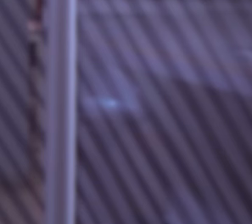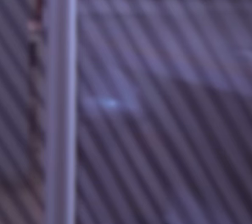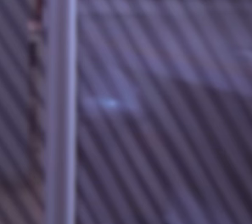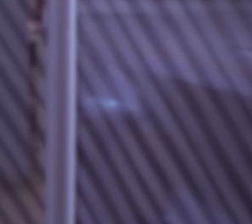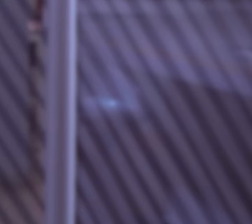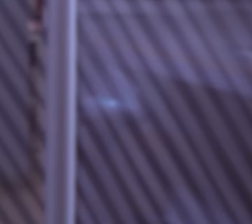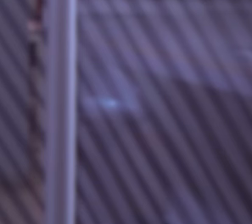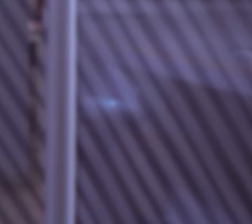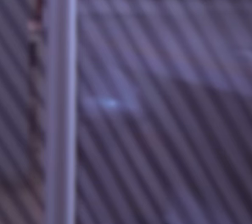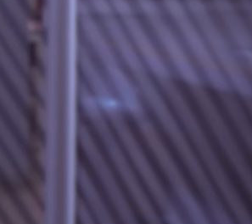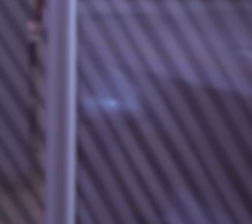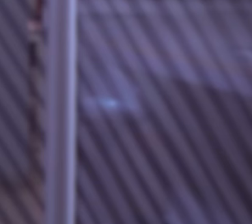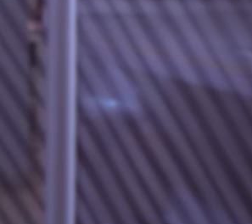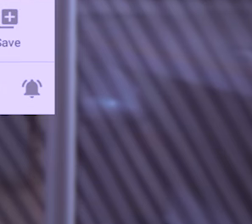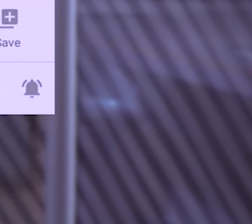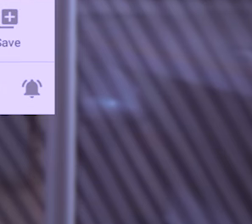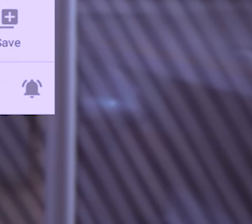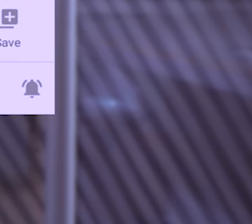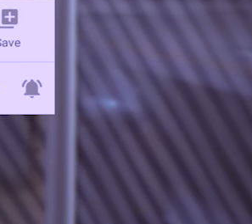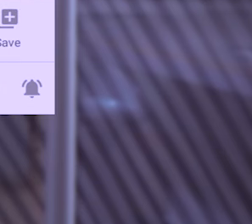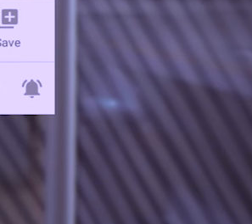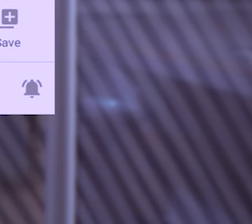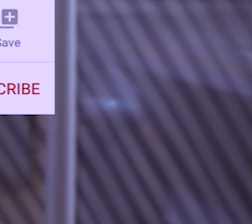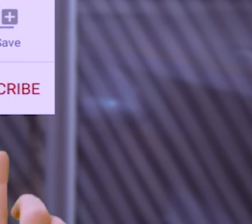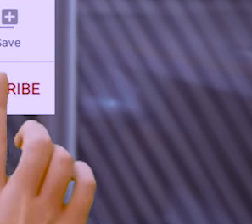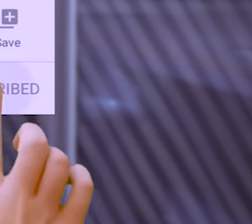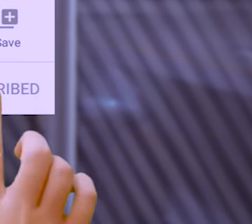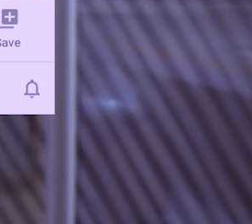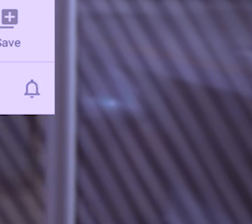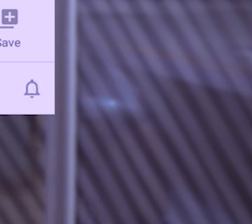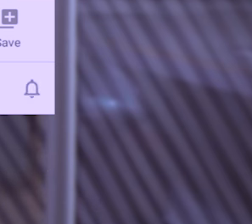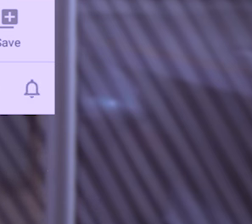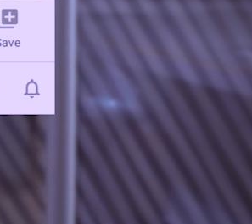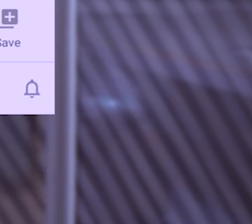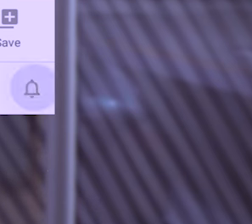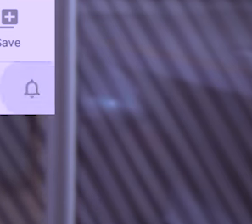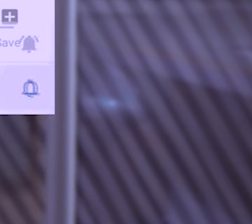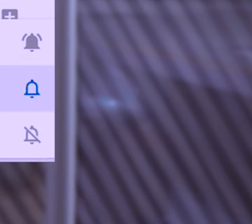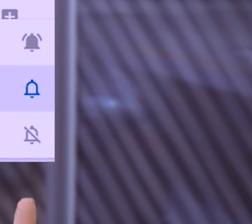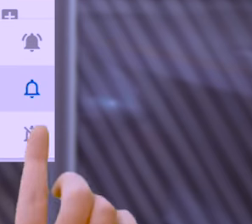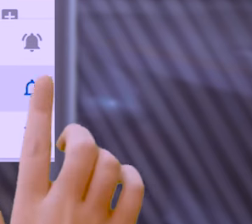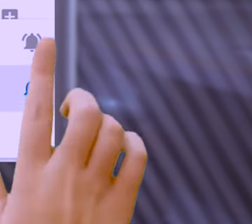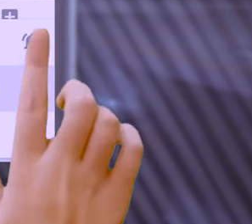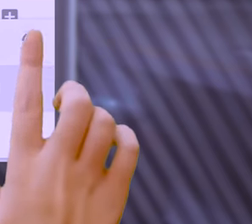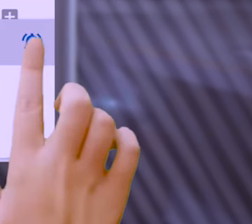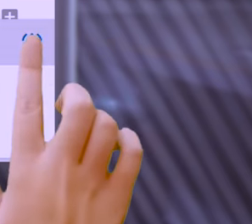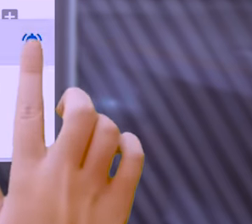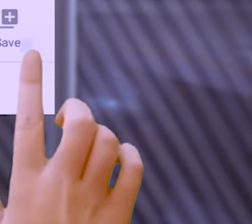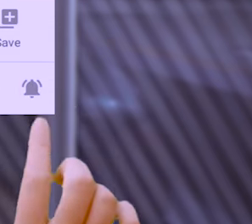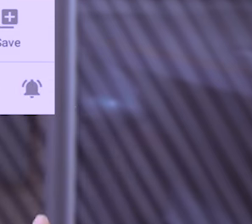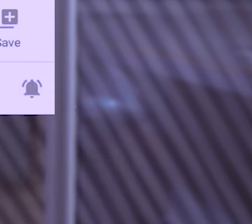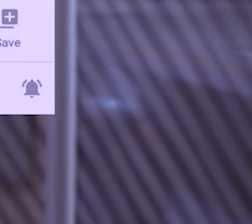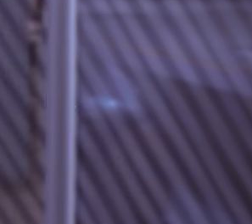Para obter mais informações, não se esqueça de curtir e subscrever no canal social media Gemen TV e clique também no botão